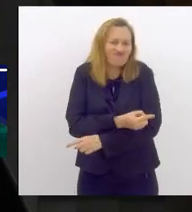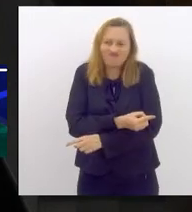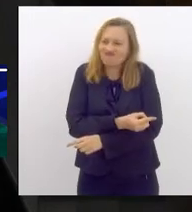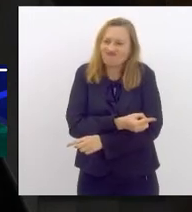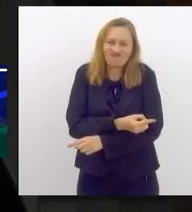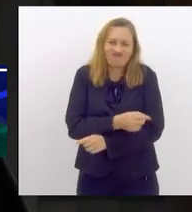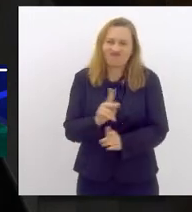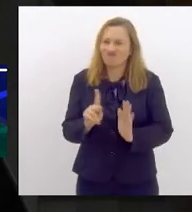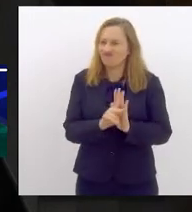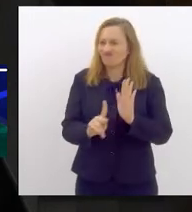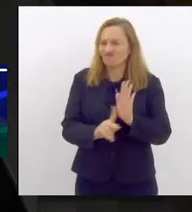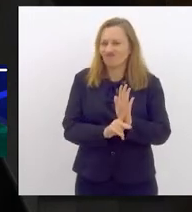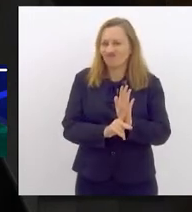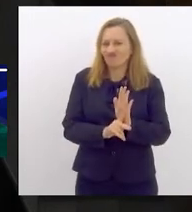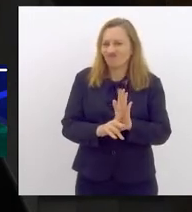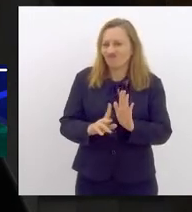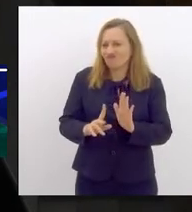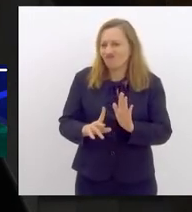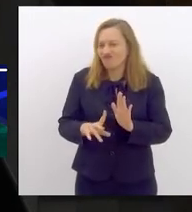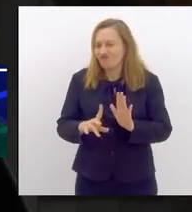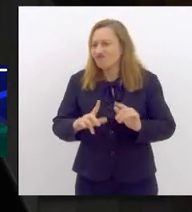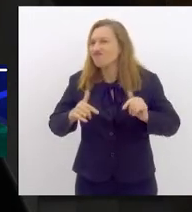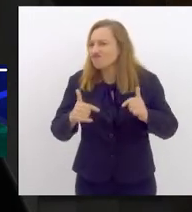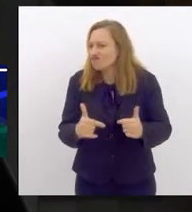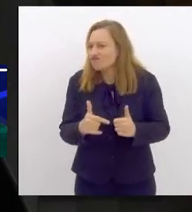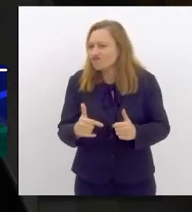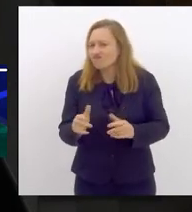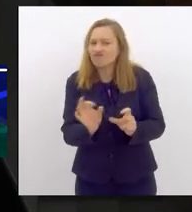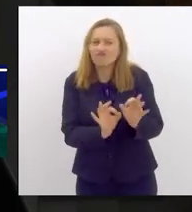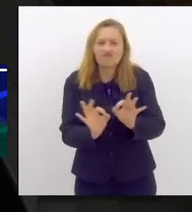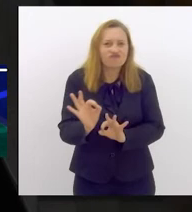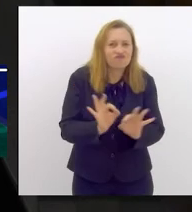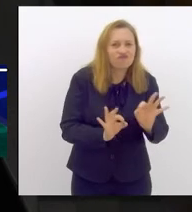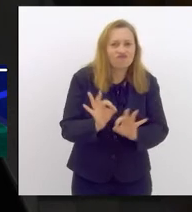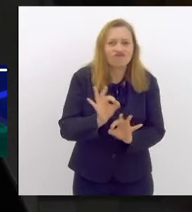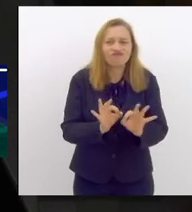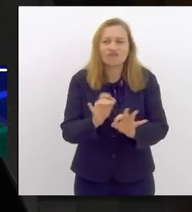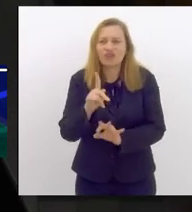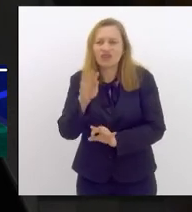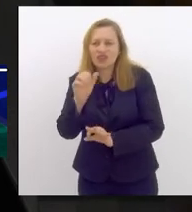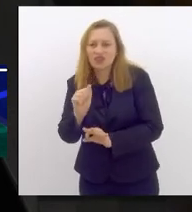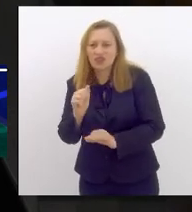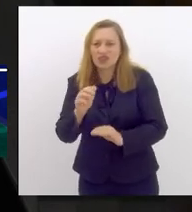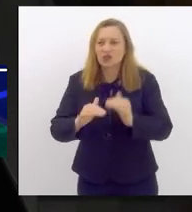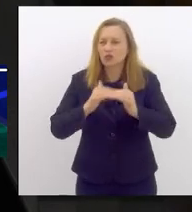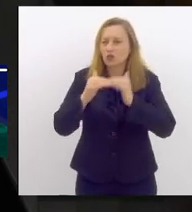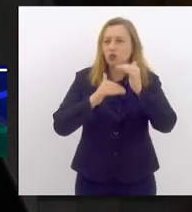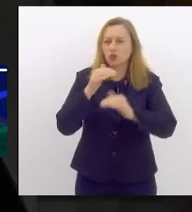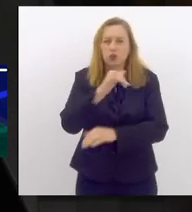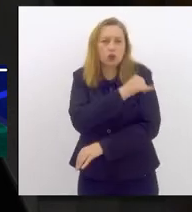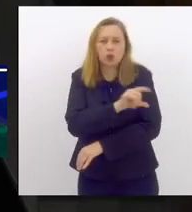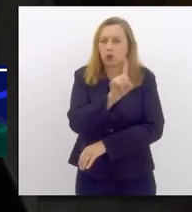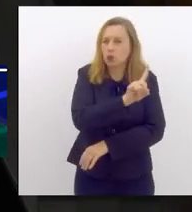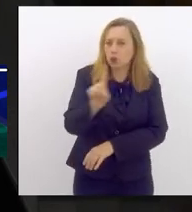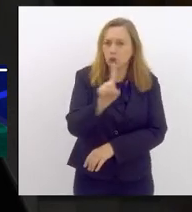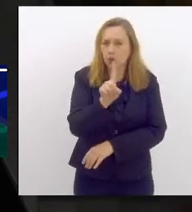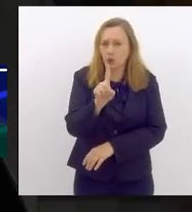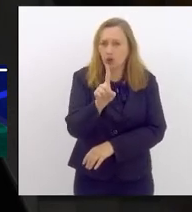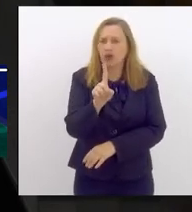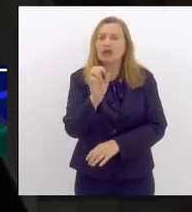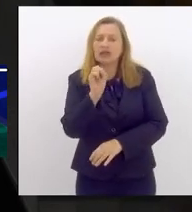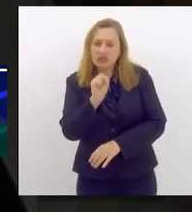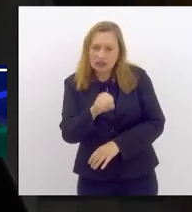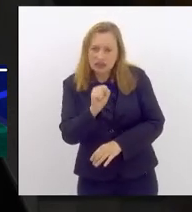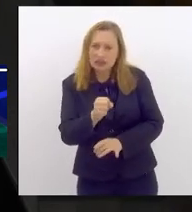projeto que tenha funcionado e que tenha organizado agenda do desenvolvimento no Rio de Janeiro não tem a ver com a